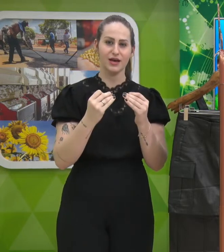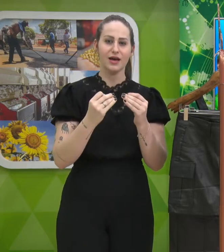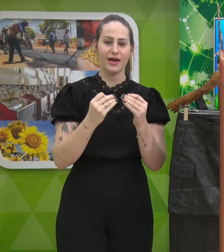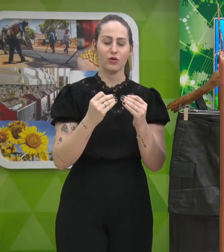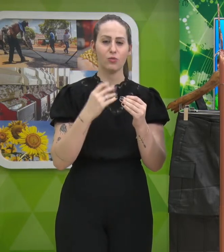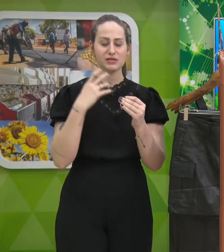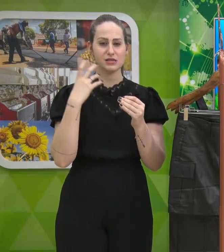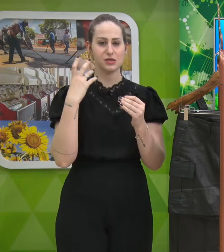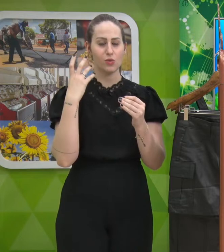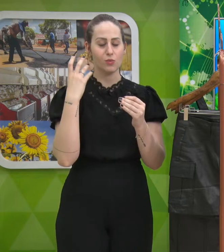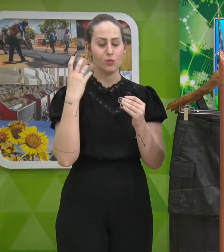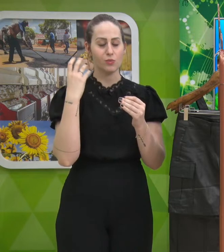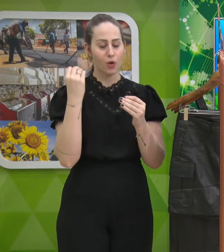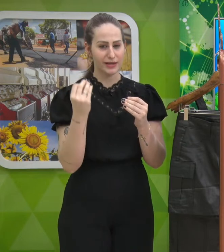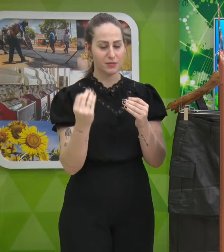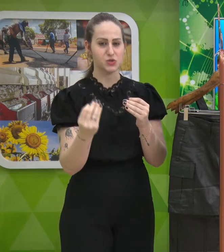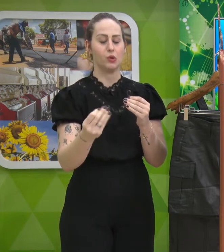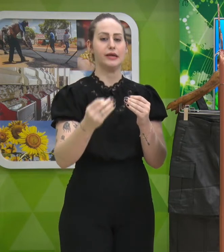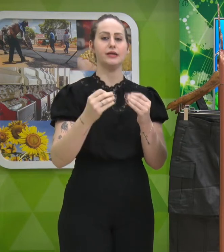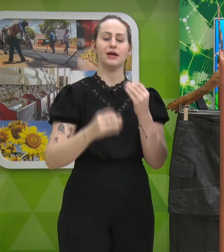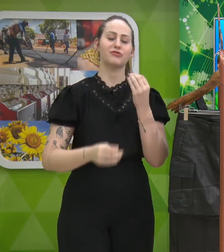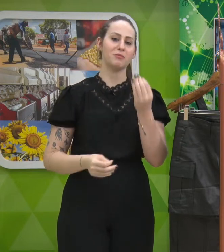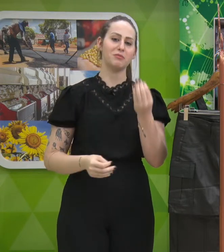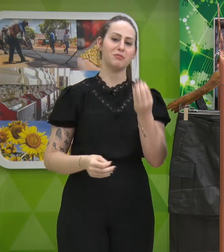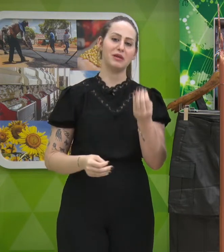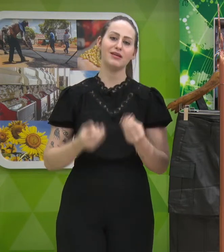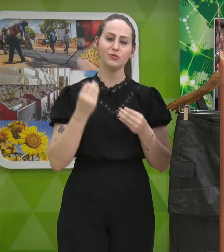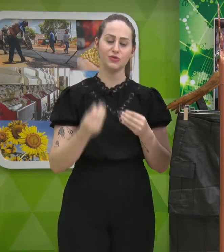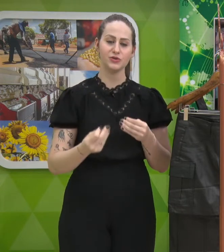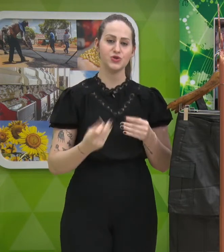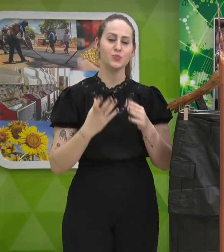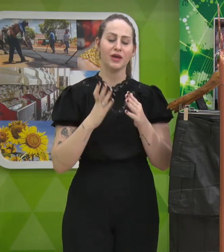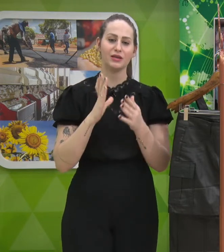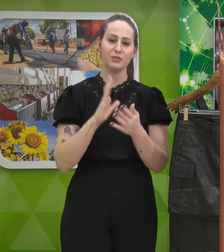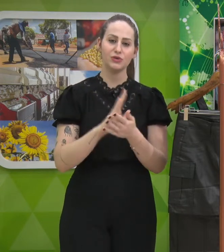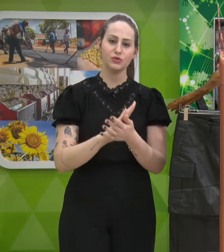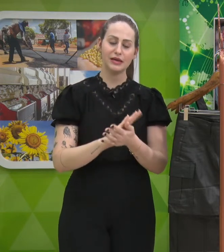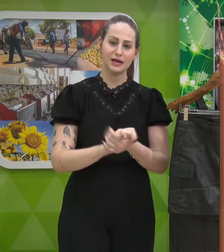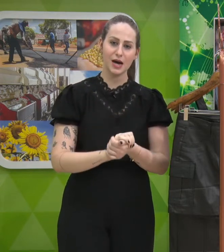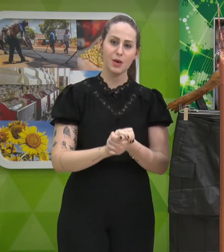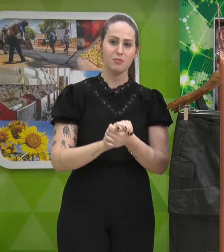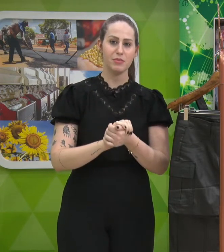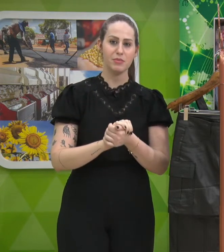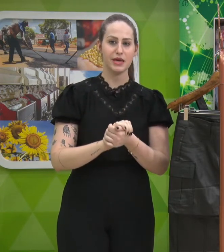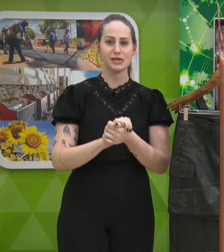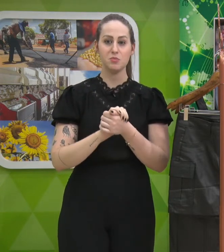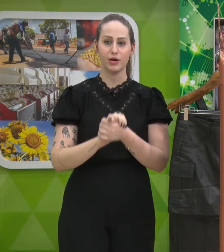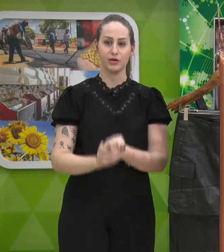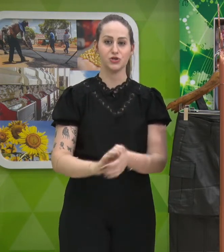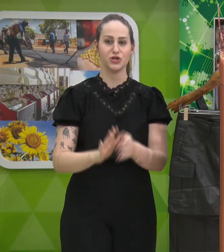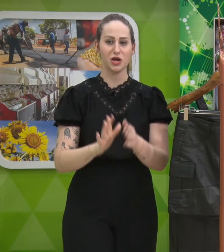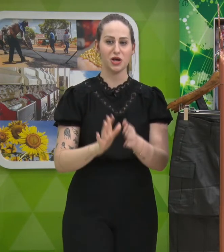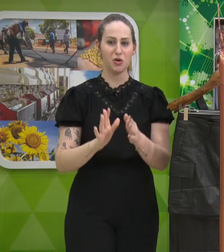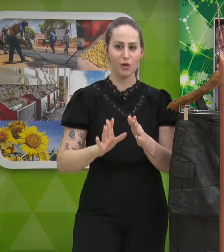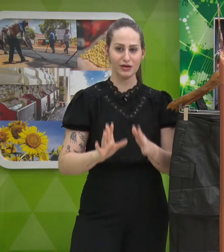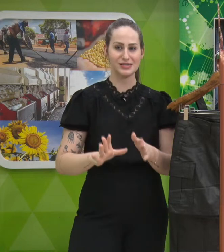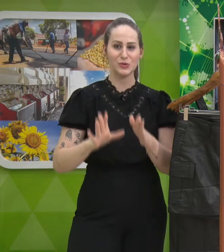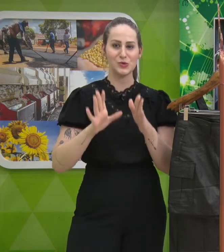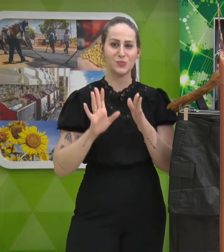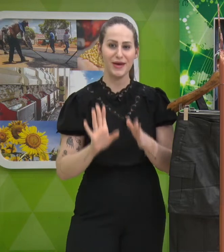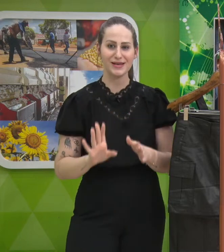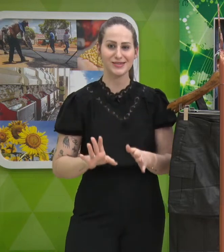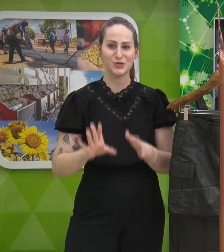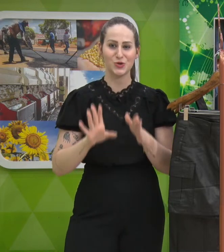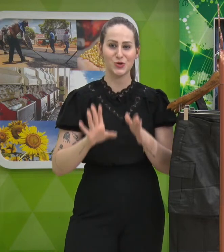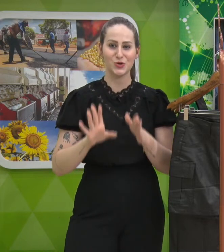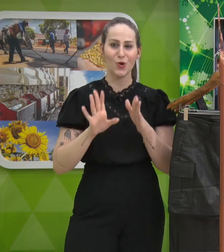repleta aí, com uma seção completa masculina, feminina, infantil e também tudo em cama, mesa e banho. Chegou uma coleção